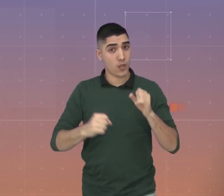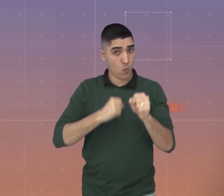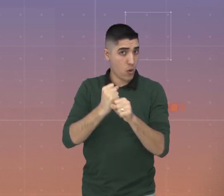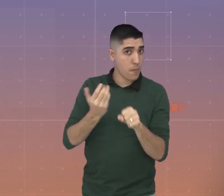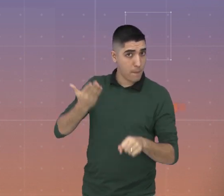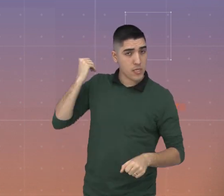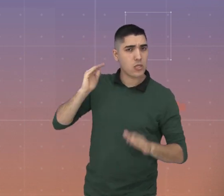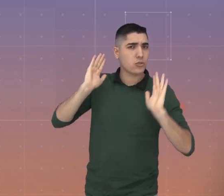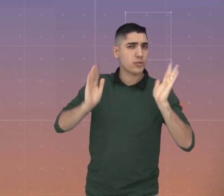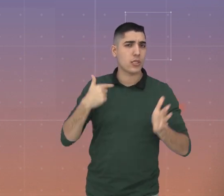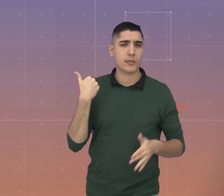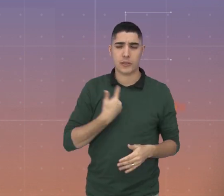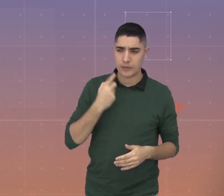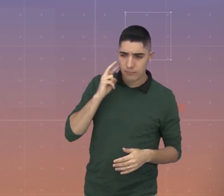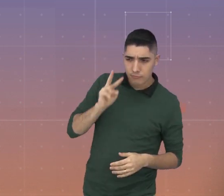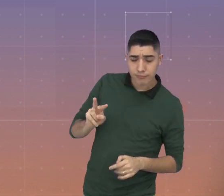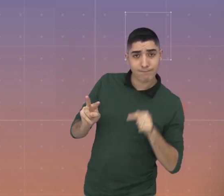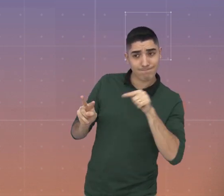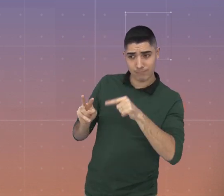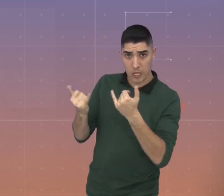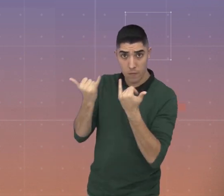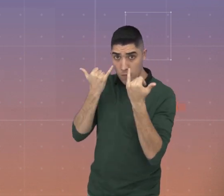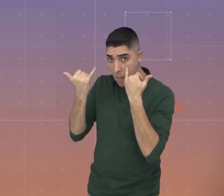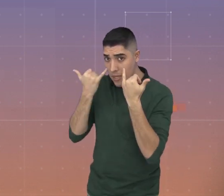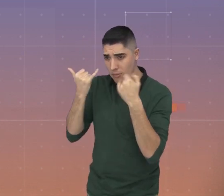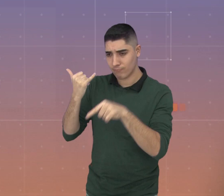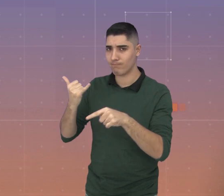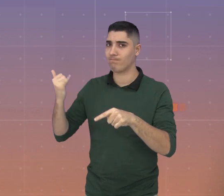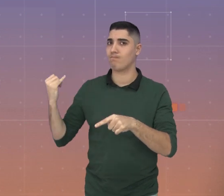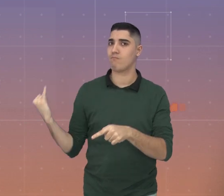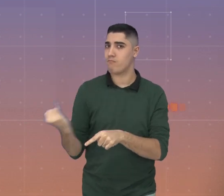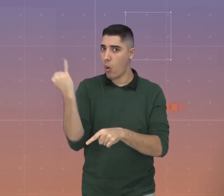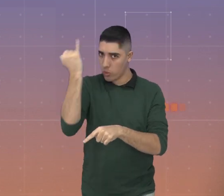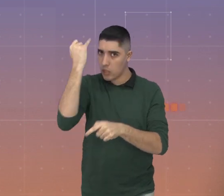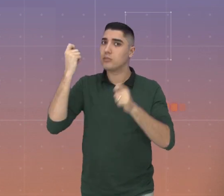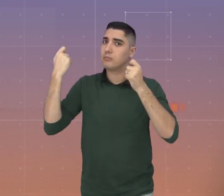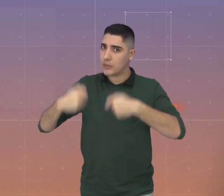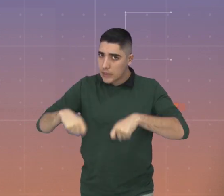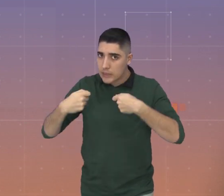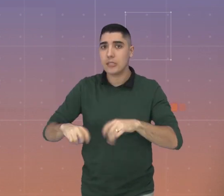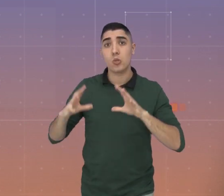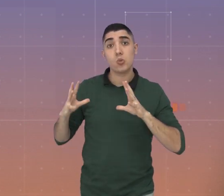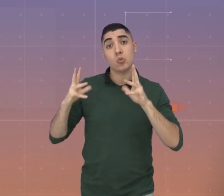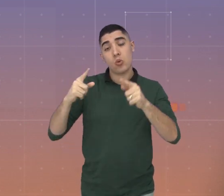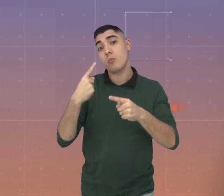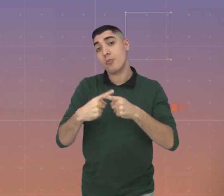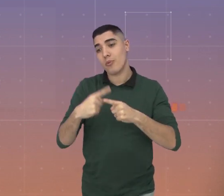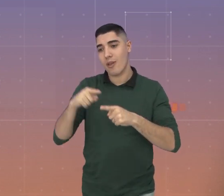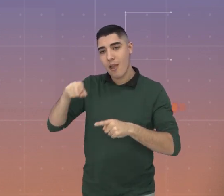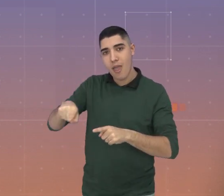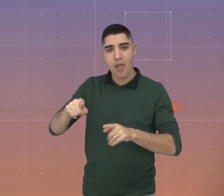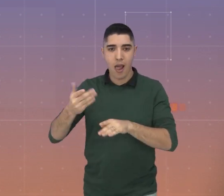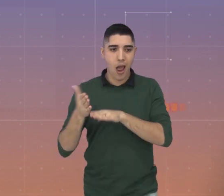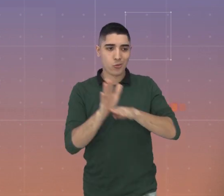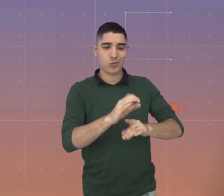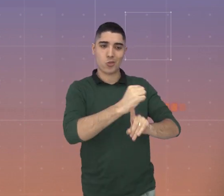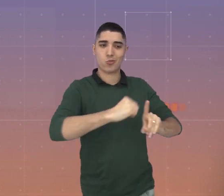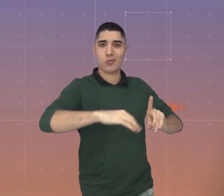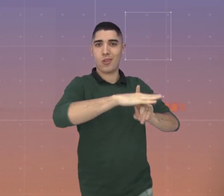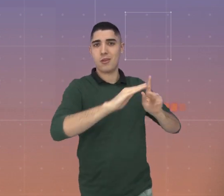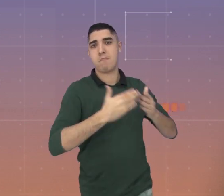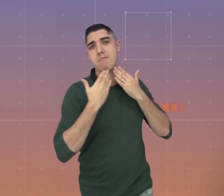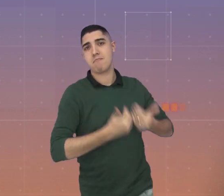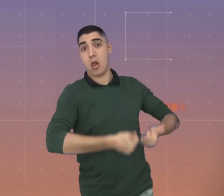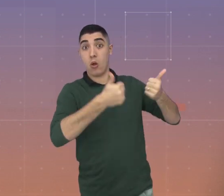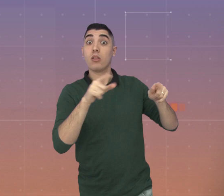no ano passado a gente percebeu que a informação é uma ferramenta muito importante para a gente melhorar como